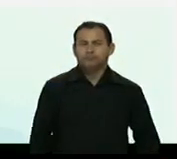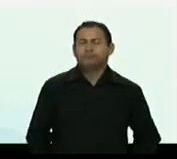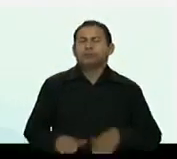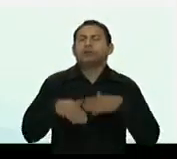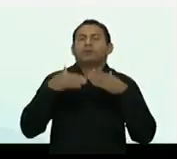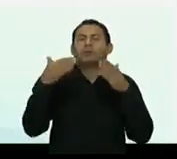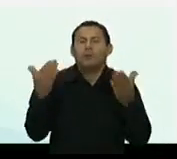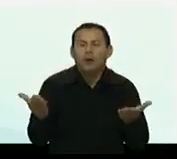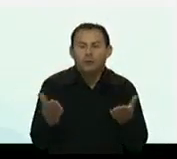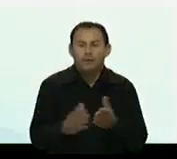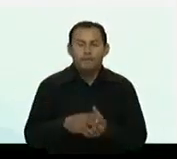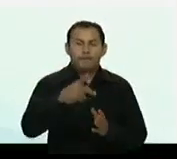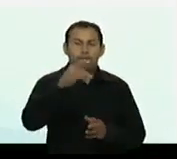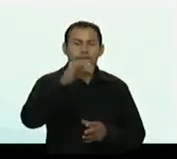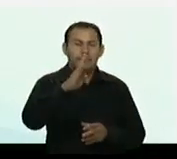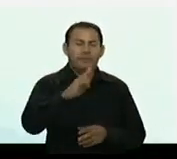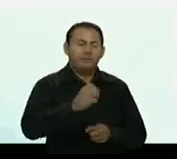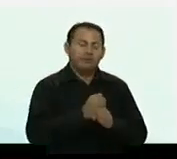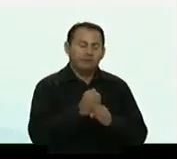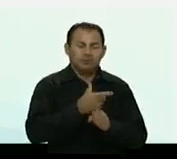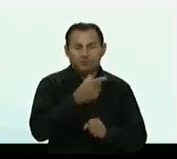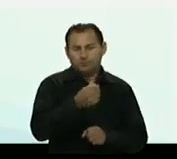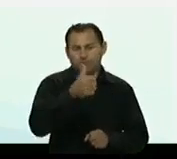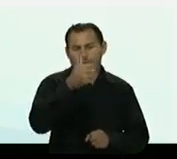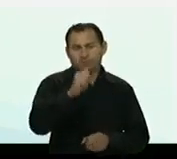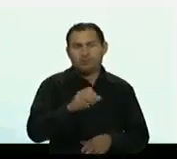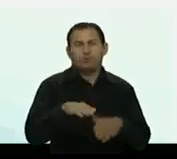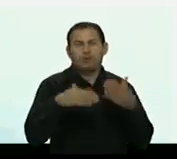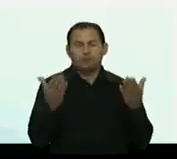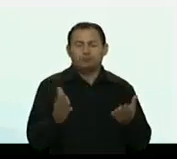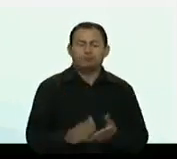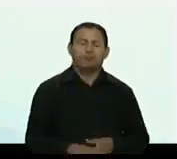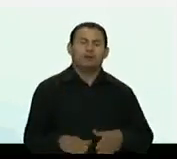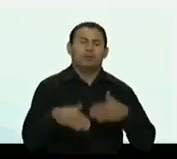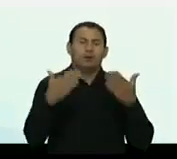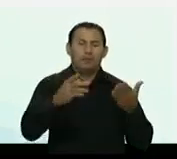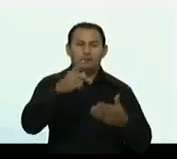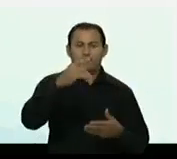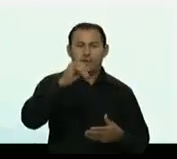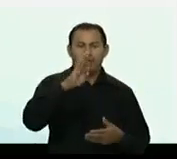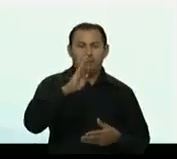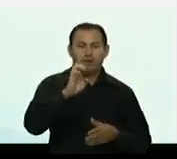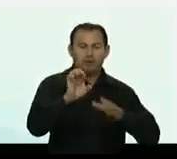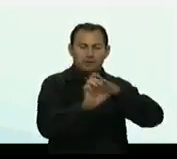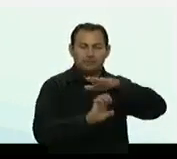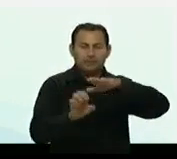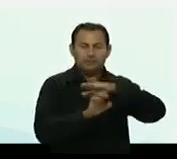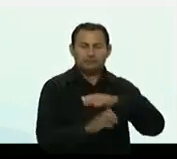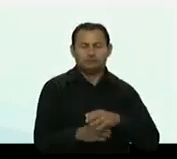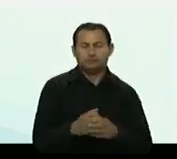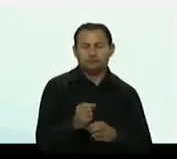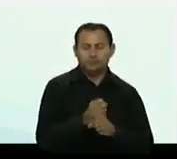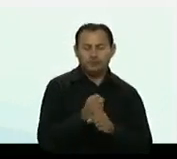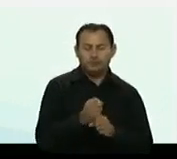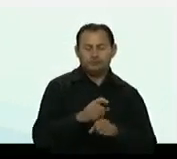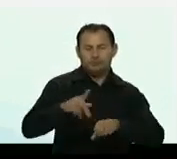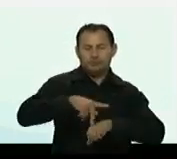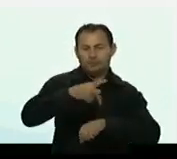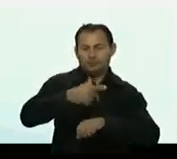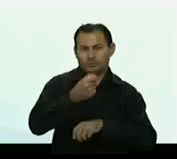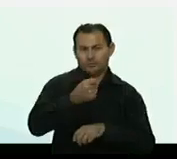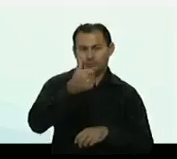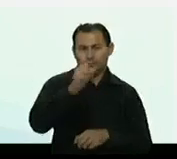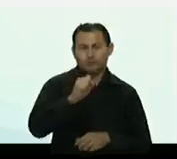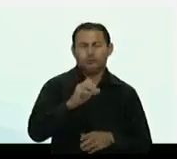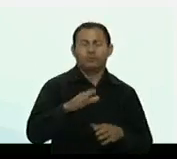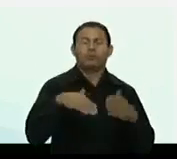Qual será o PIB em 2018? Então, qual será o PIB dessa empresa, desse país em